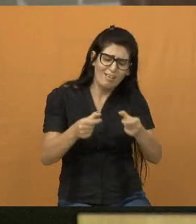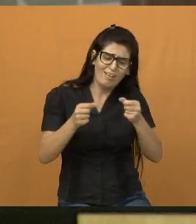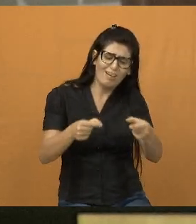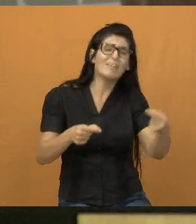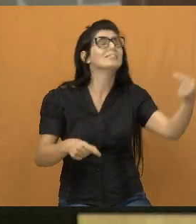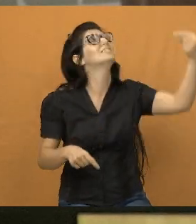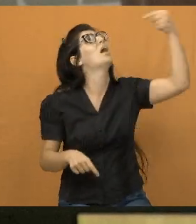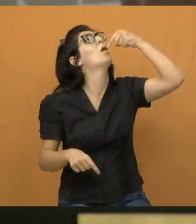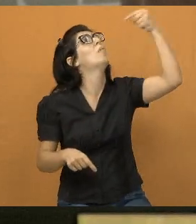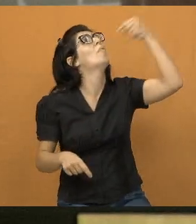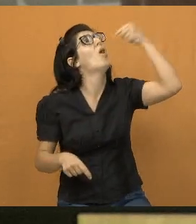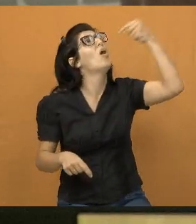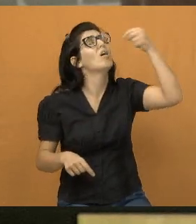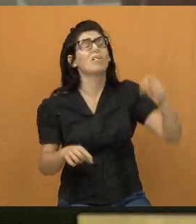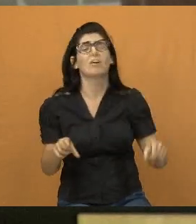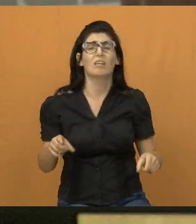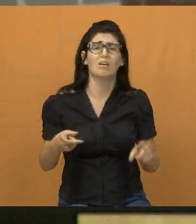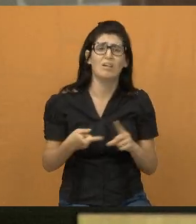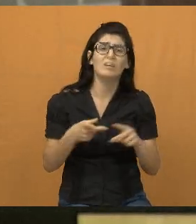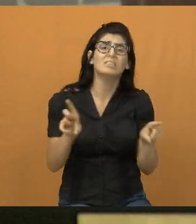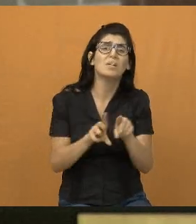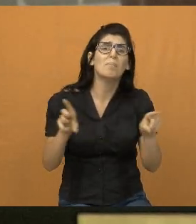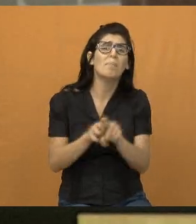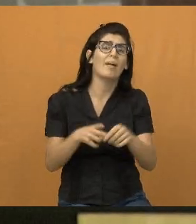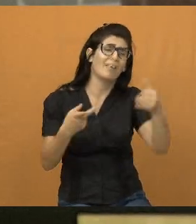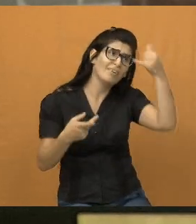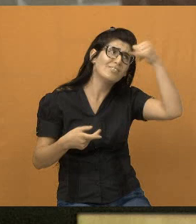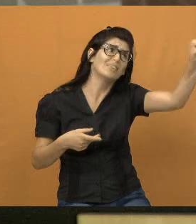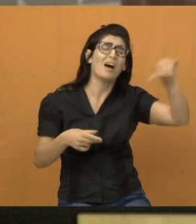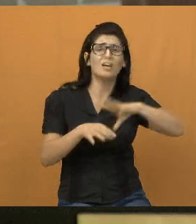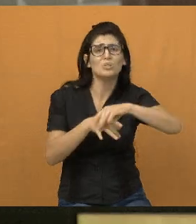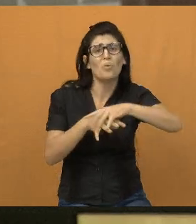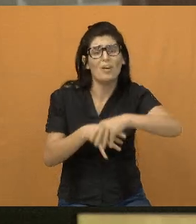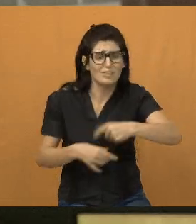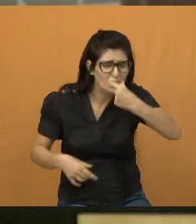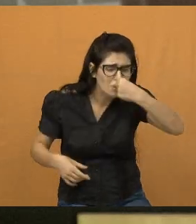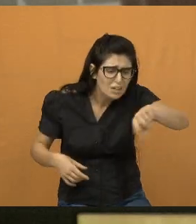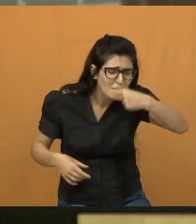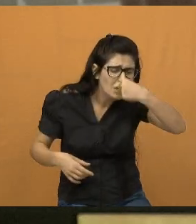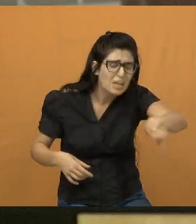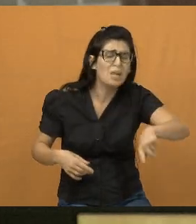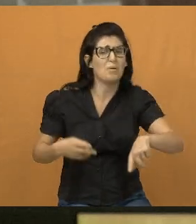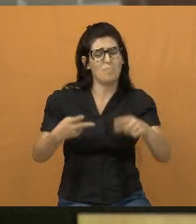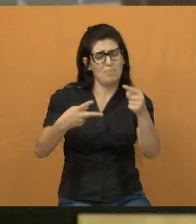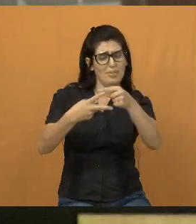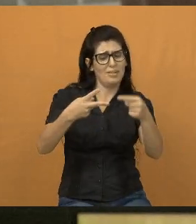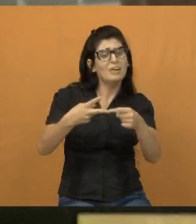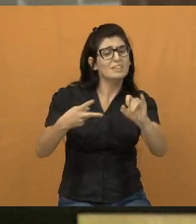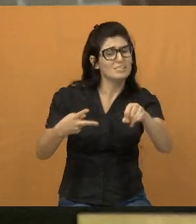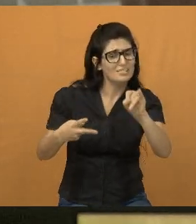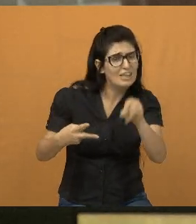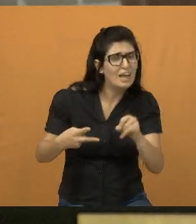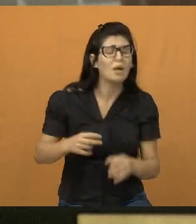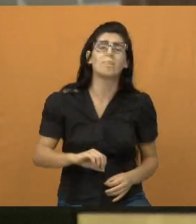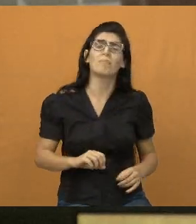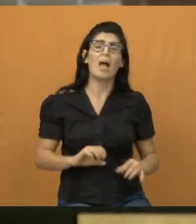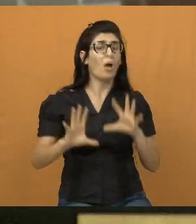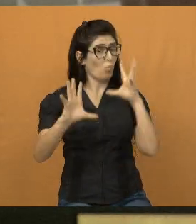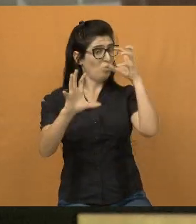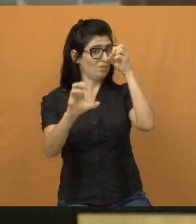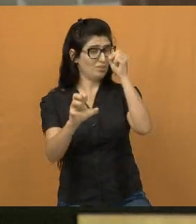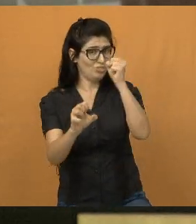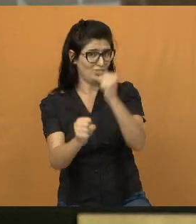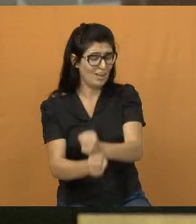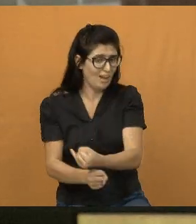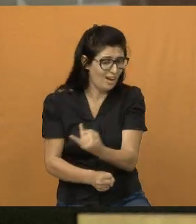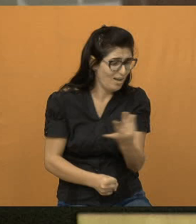elas não entram no cômputo, né, assim, no fechamento, nesse número revelado aí no